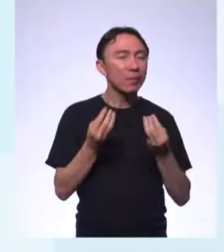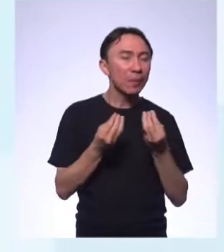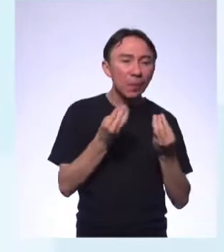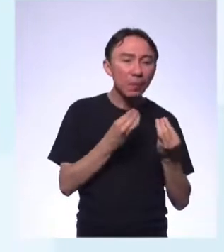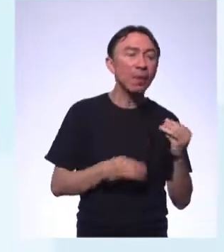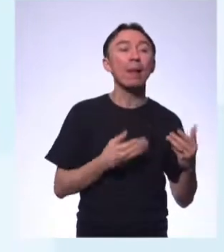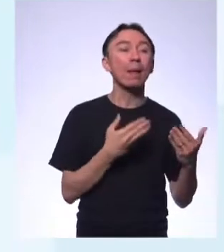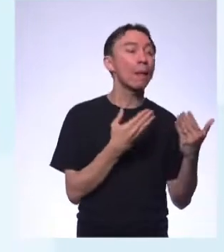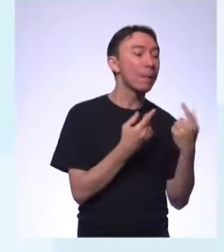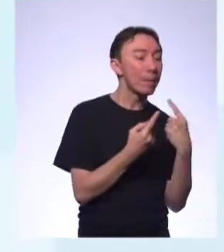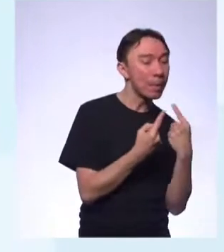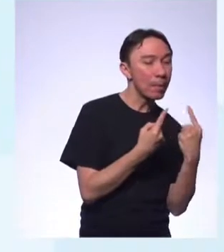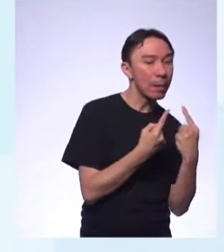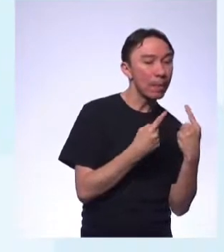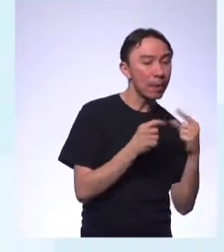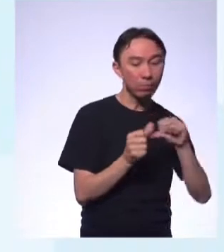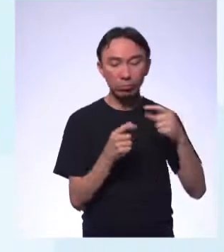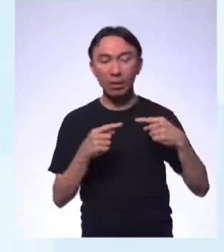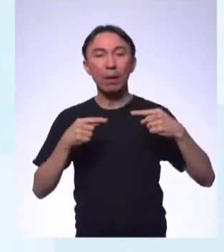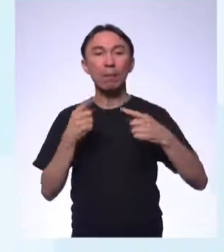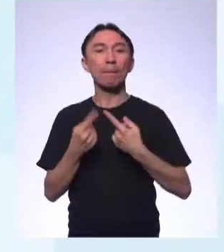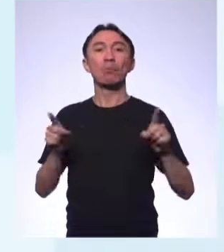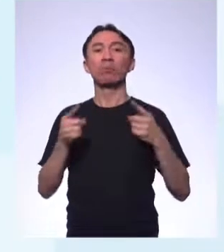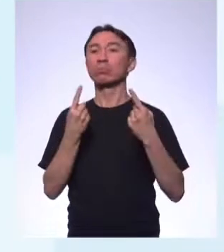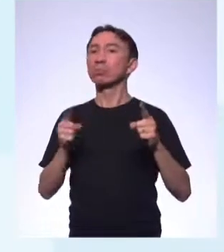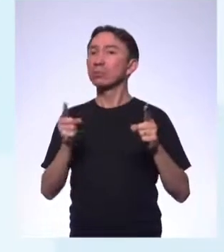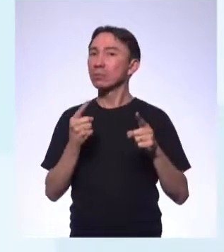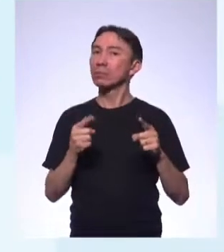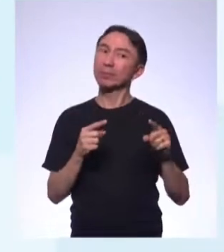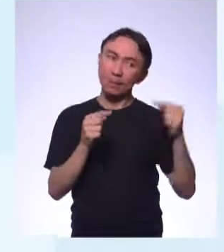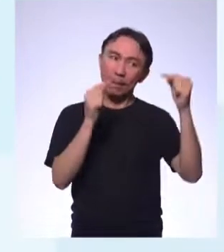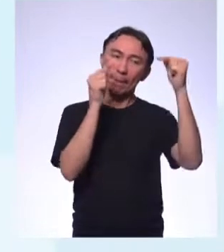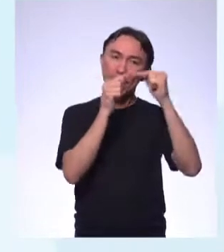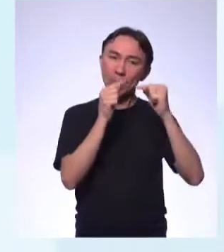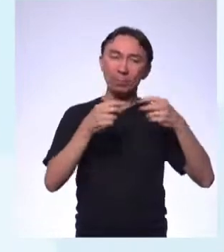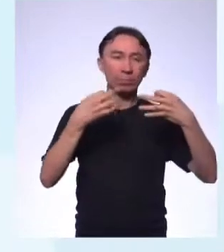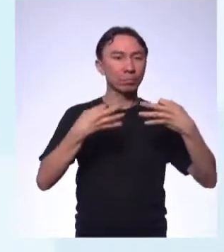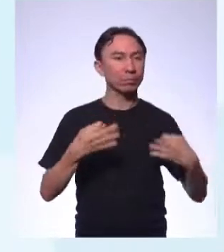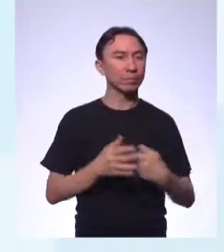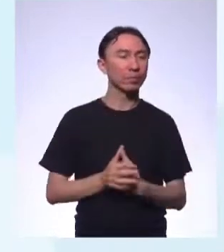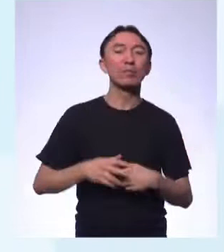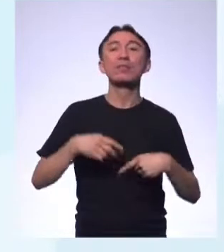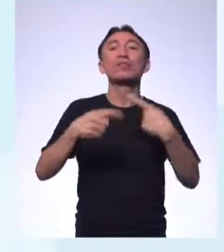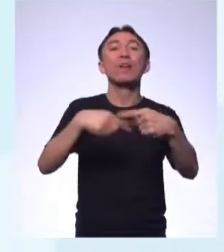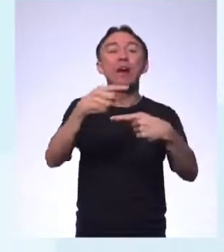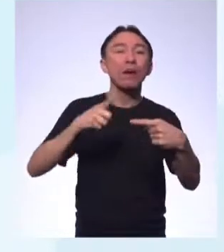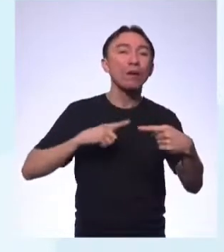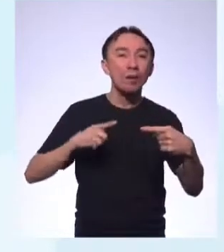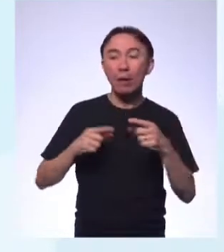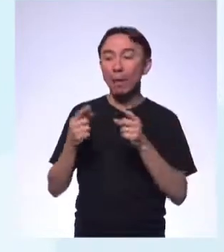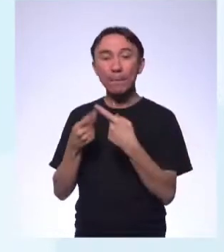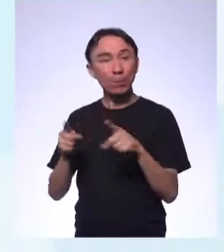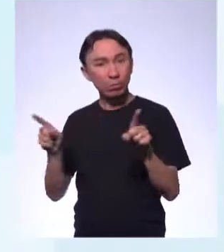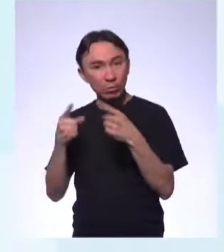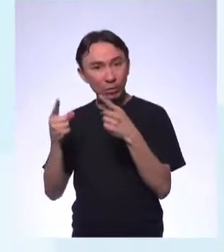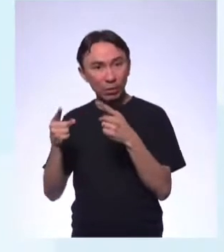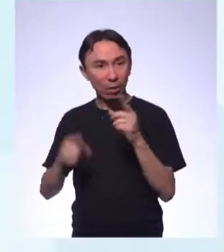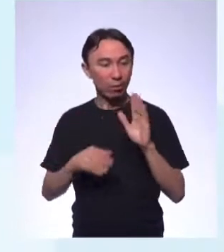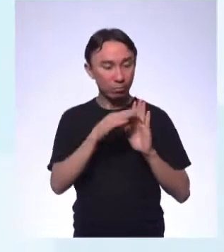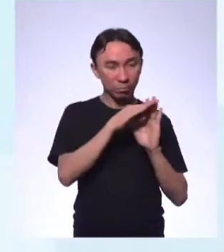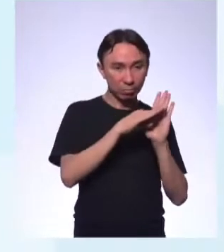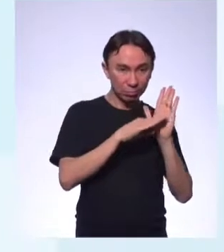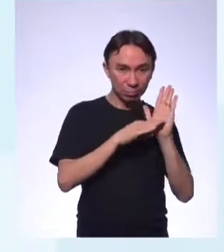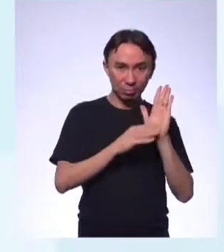para música e de cena para cena. E no final vocês vão juntar a música ao roteiro e organizar tudo no mesmo documento.